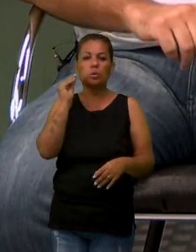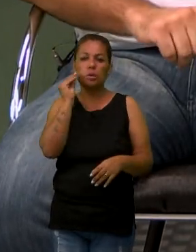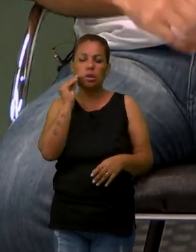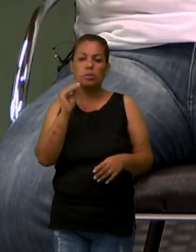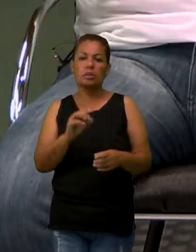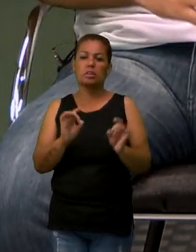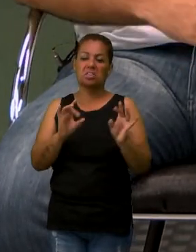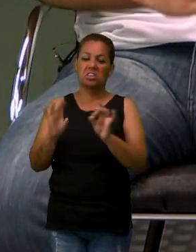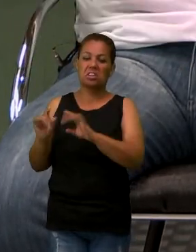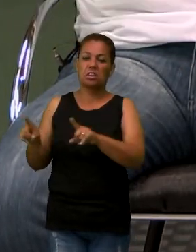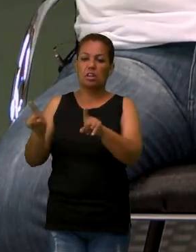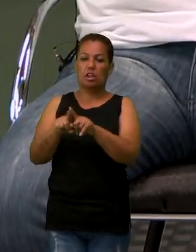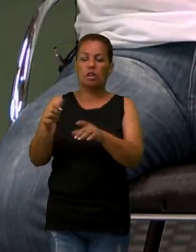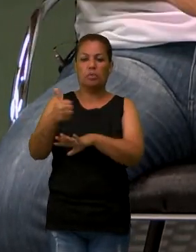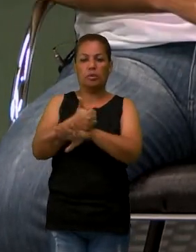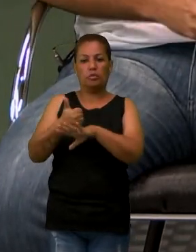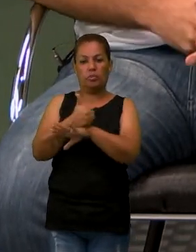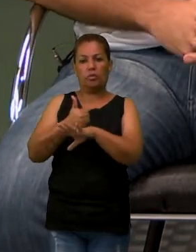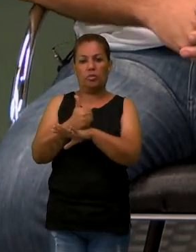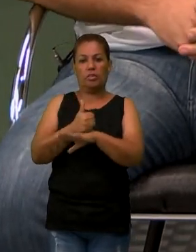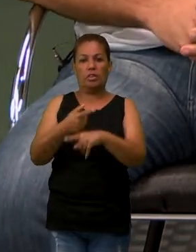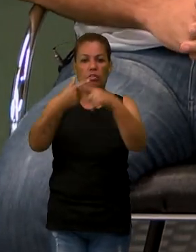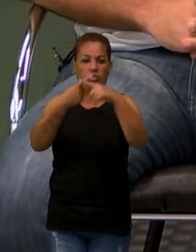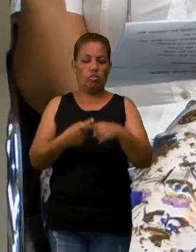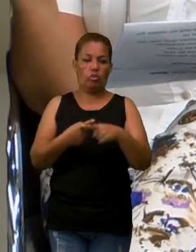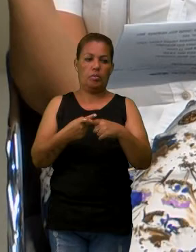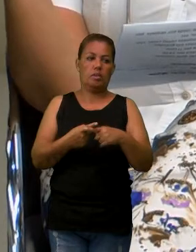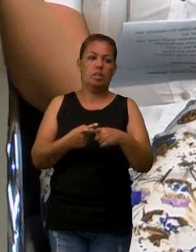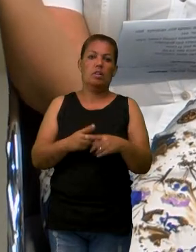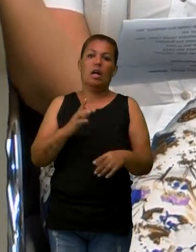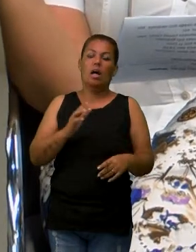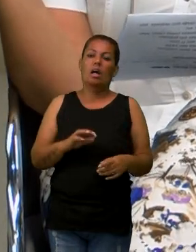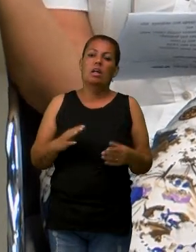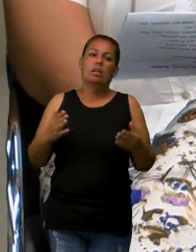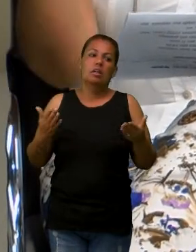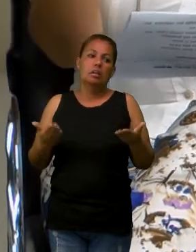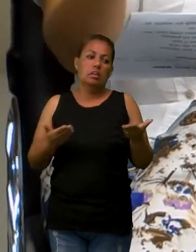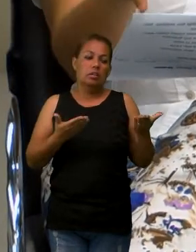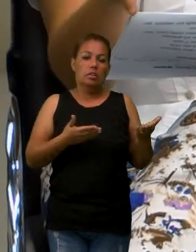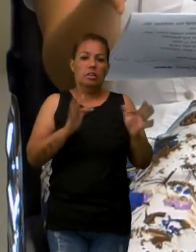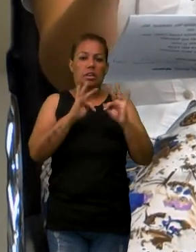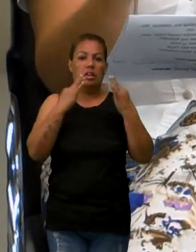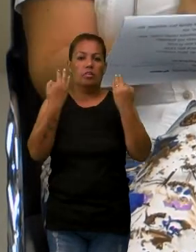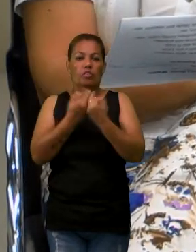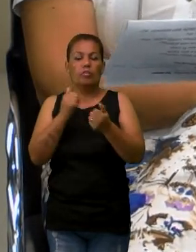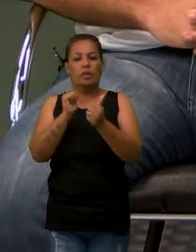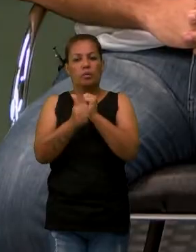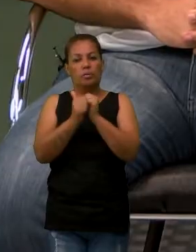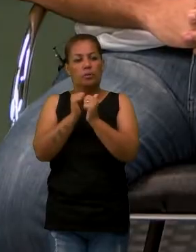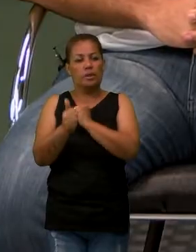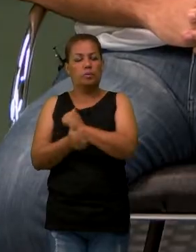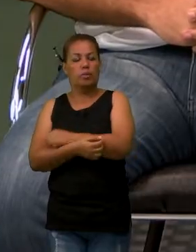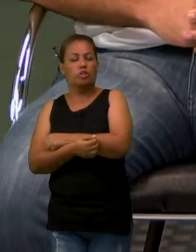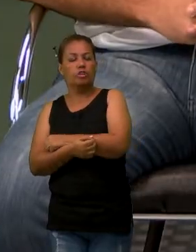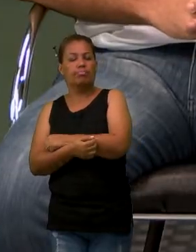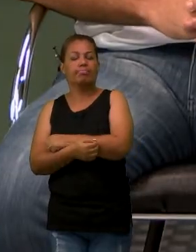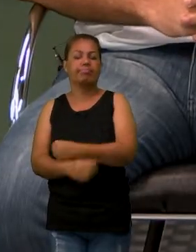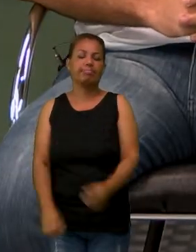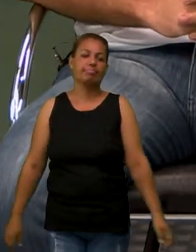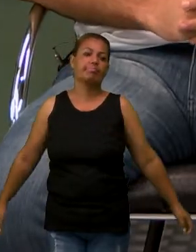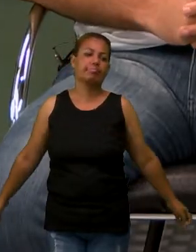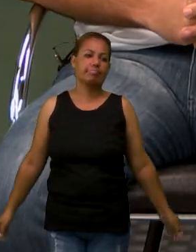nível e profissional nível de competição e não se vocês é que leva a família para o esporte pelo cantor lenine